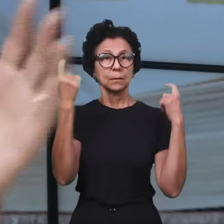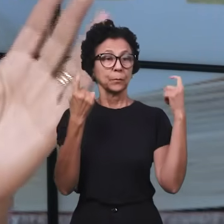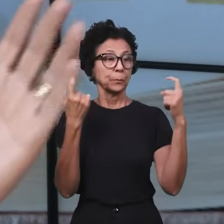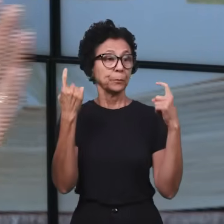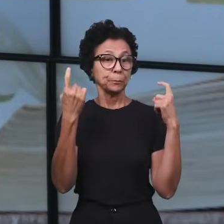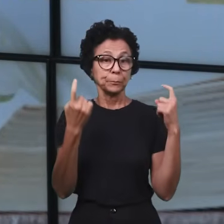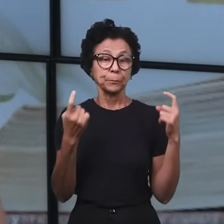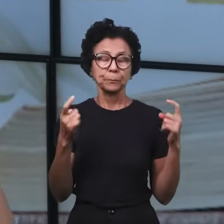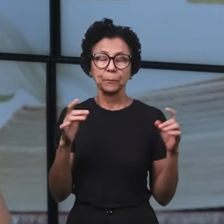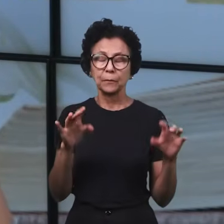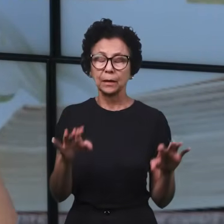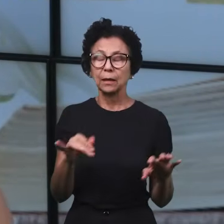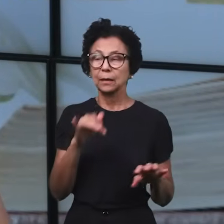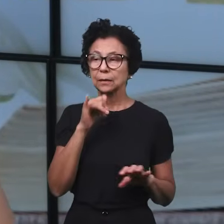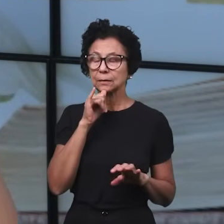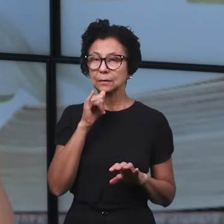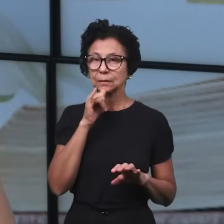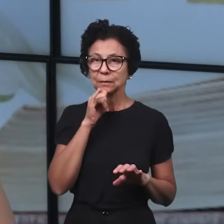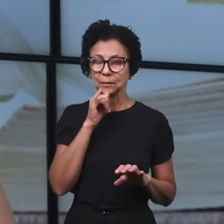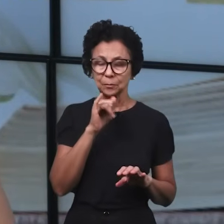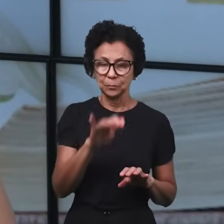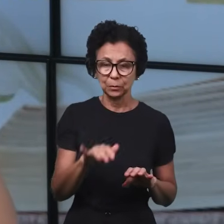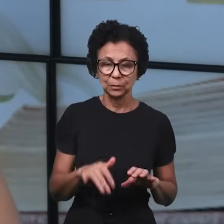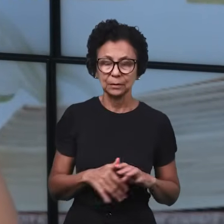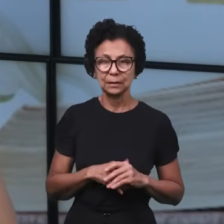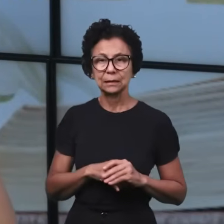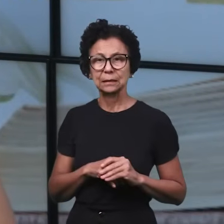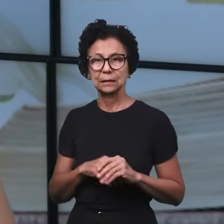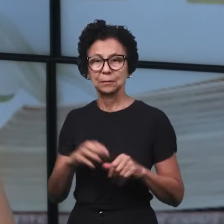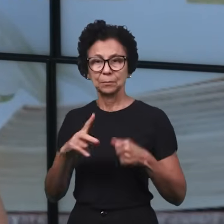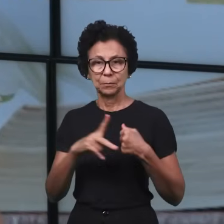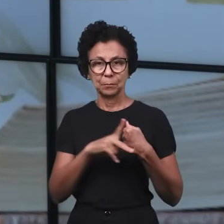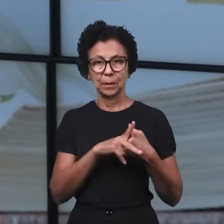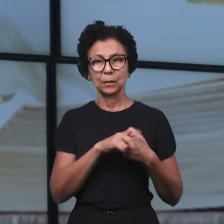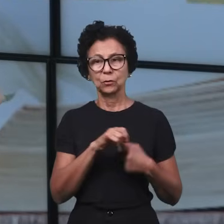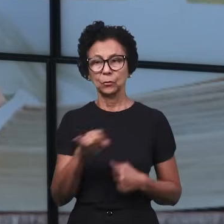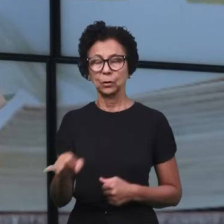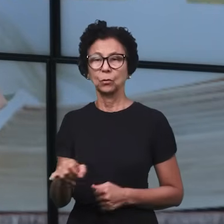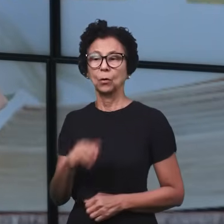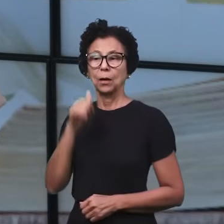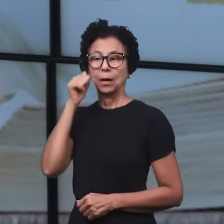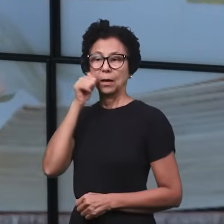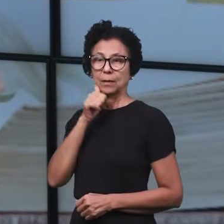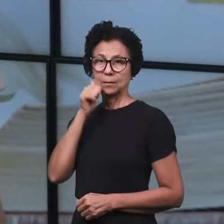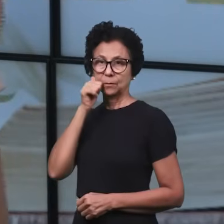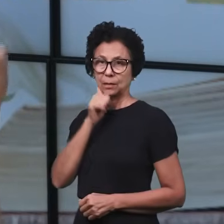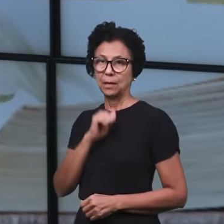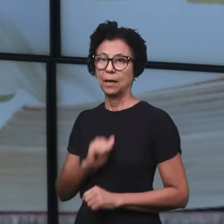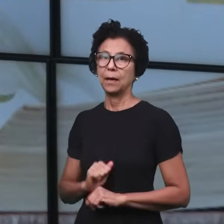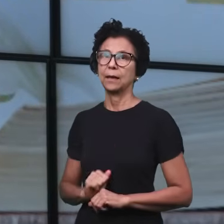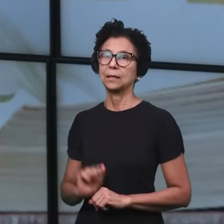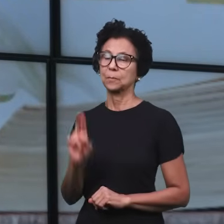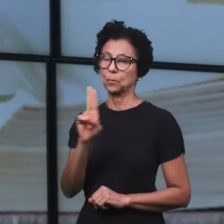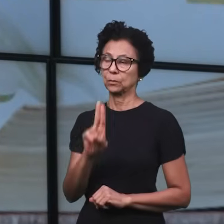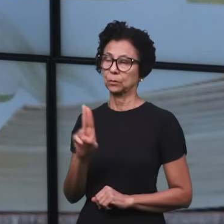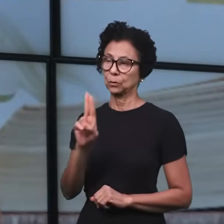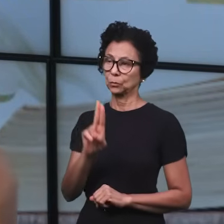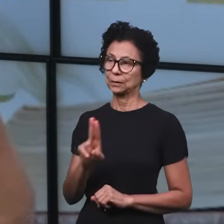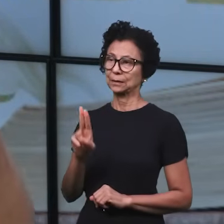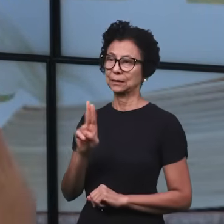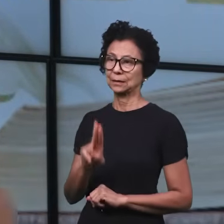se nós pegarmos aqui, inclusive quando ele falou que o enfeite delas, ou seja, o adorno